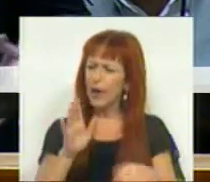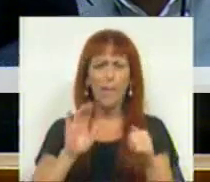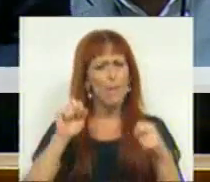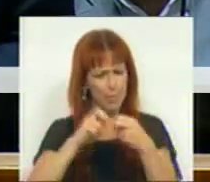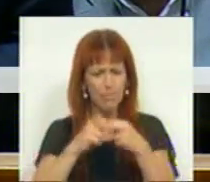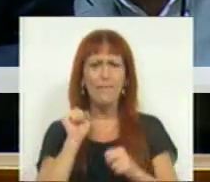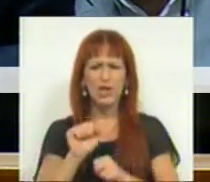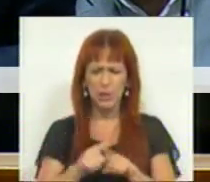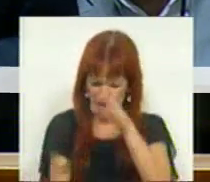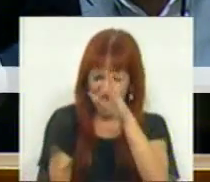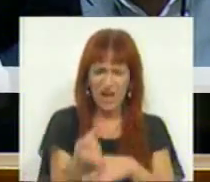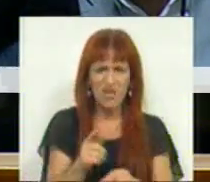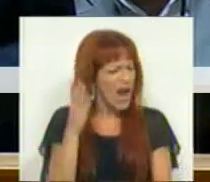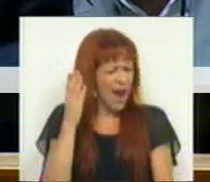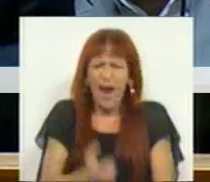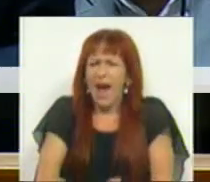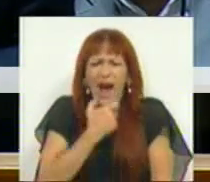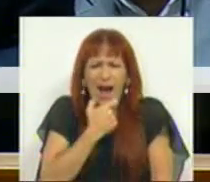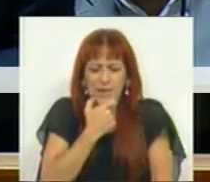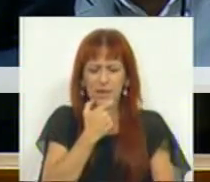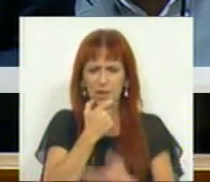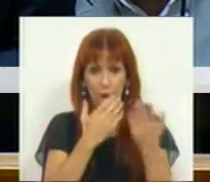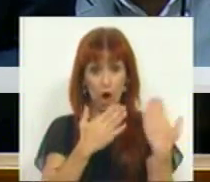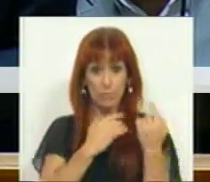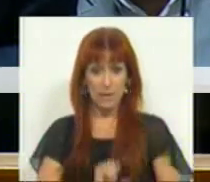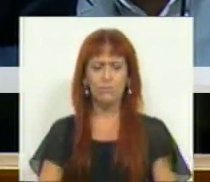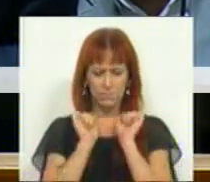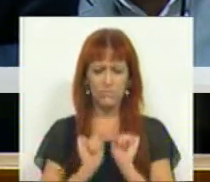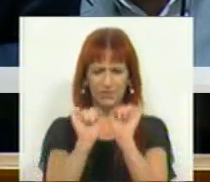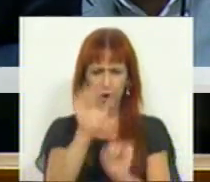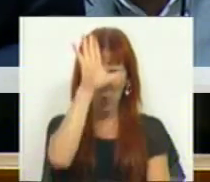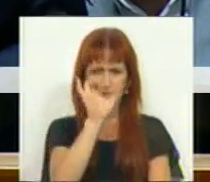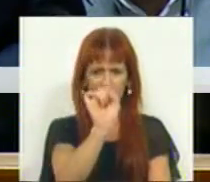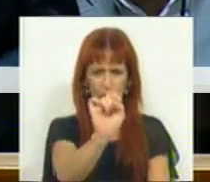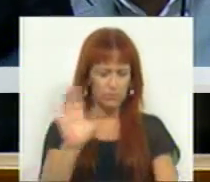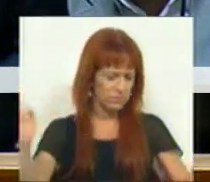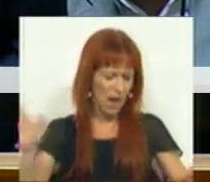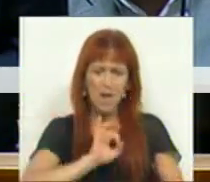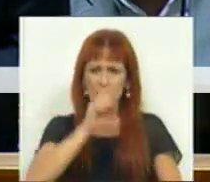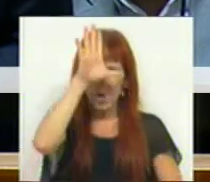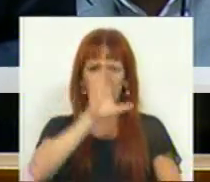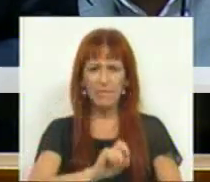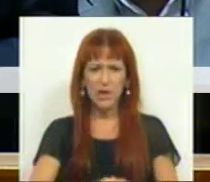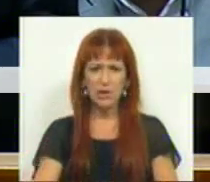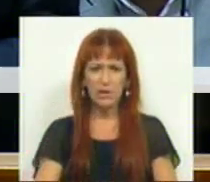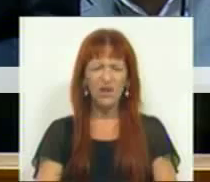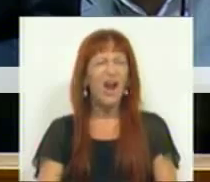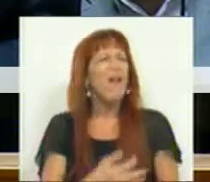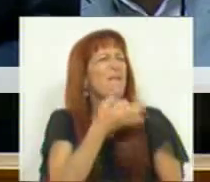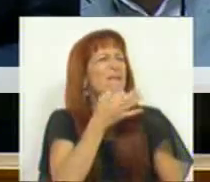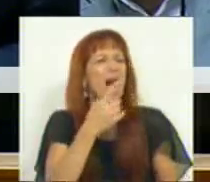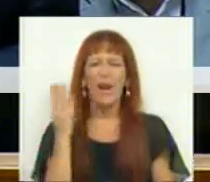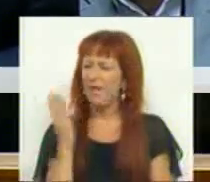os problemas que foram criados apenas e com a exclusiva responsabilidade do seu Governo. O Sr. Primeiro-Ministro anda a